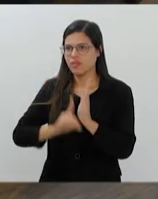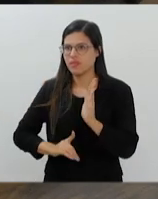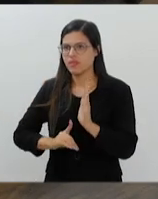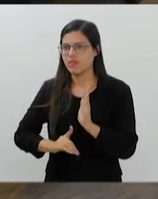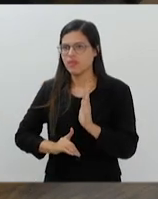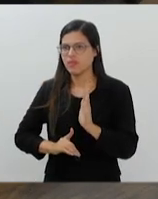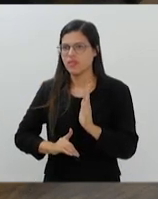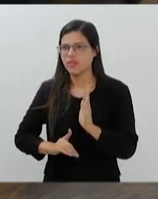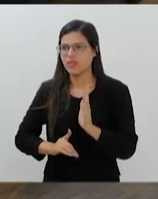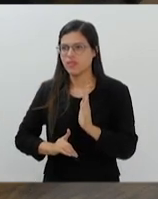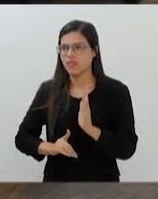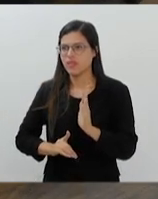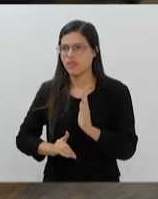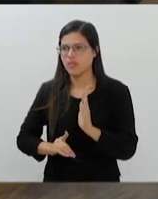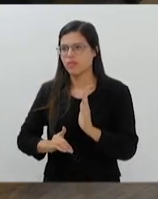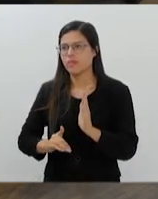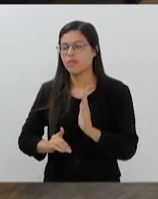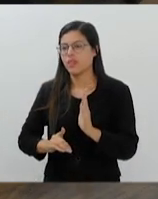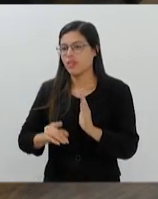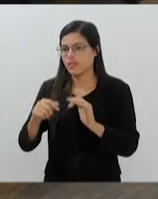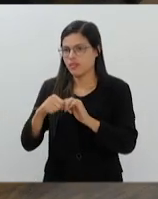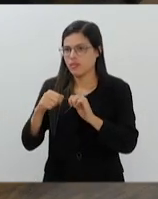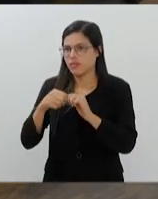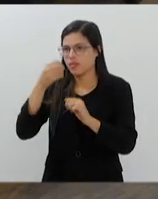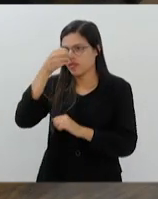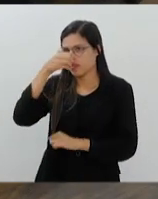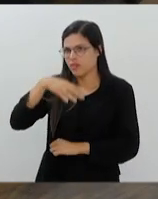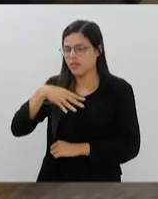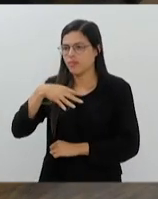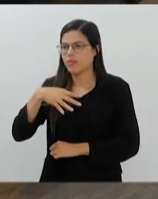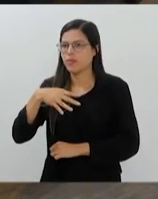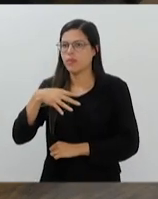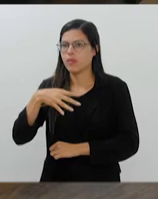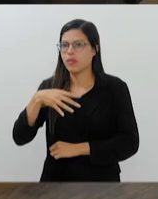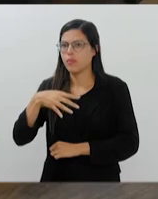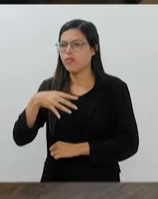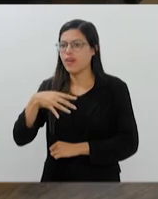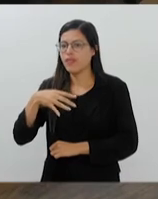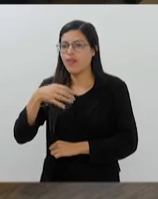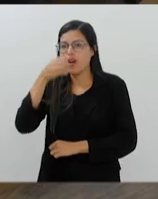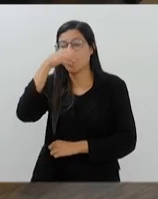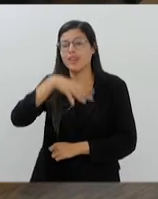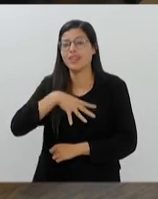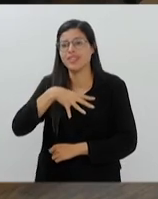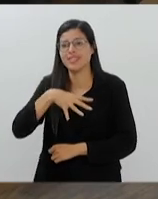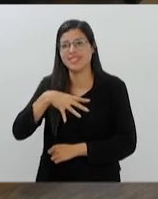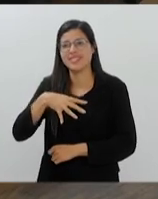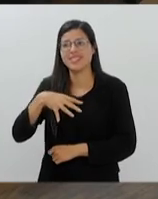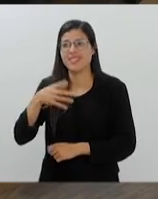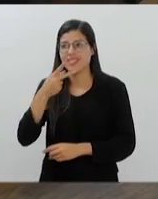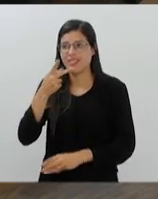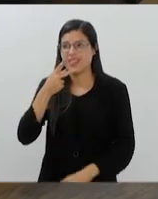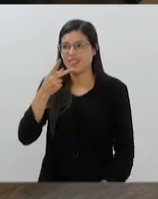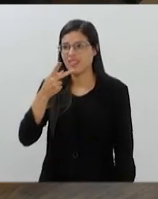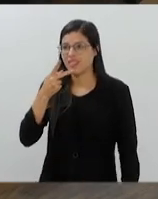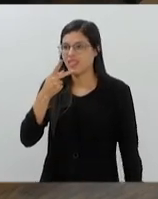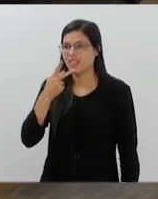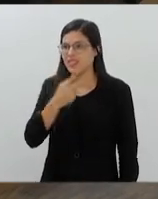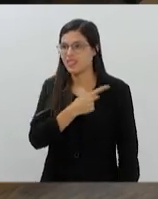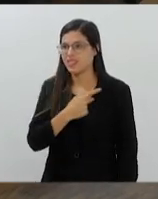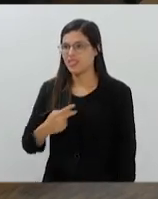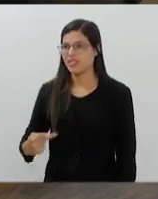se não mas eu fao aqui é um absurdo eu acho eu faço questão de de de falar de falar inclusive Presidente e